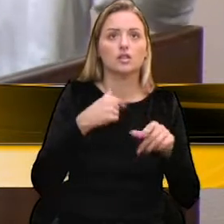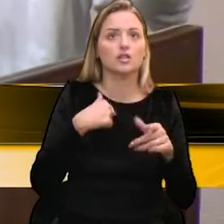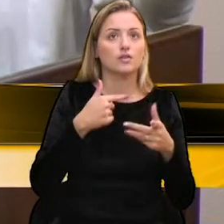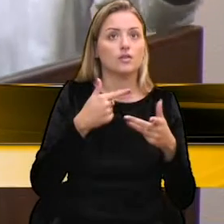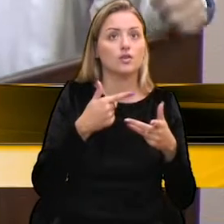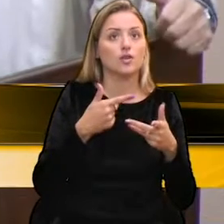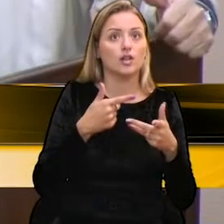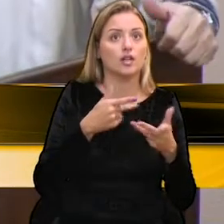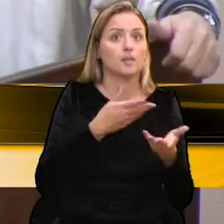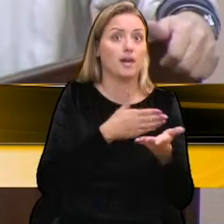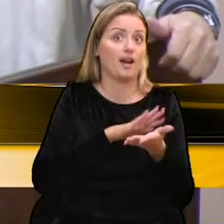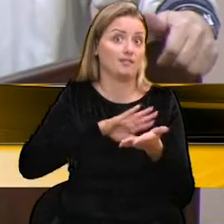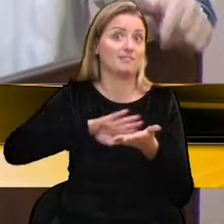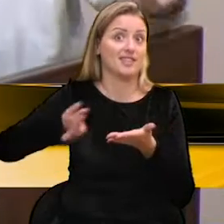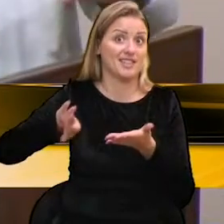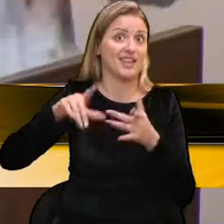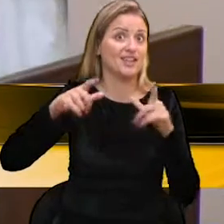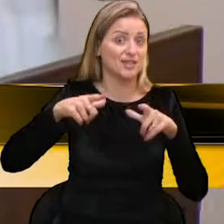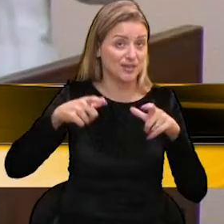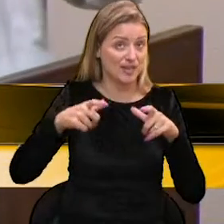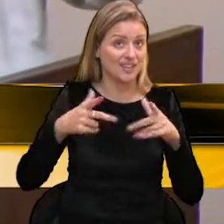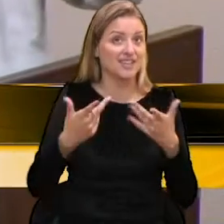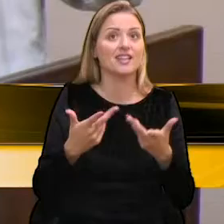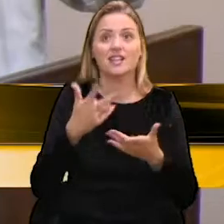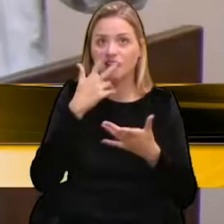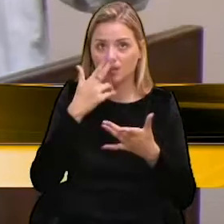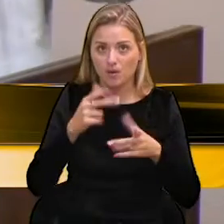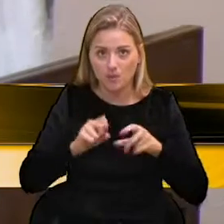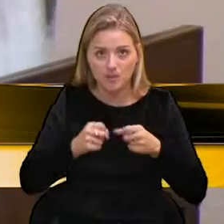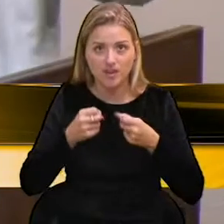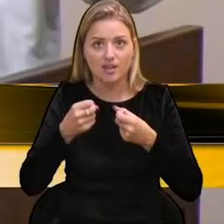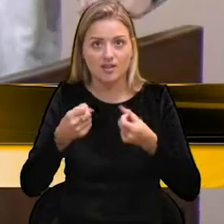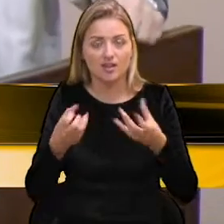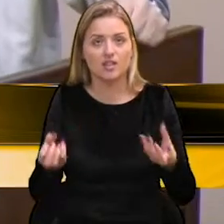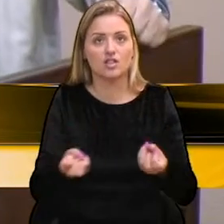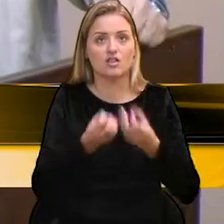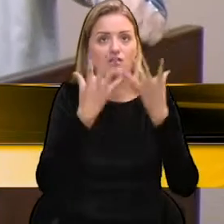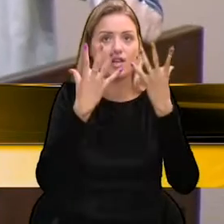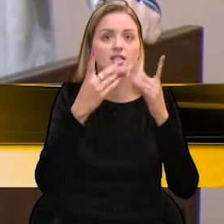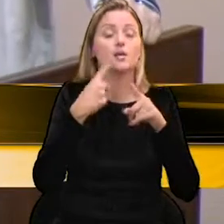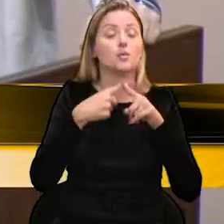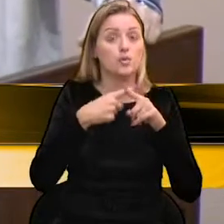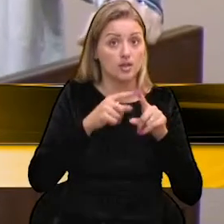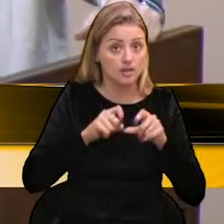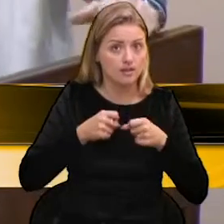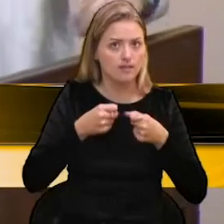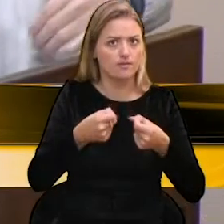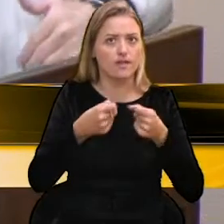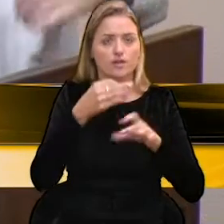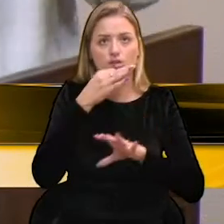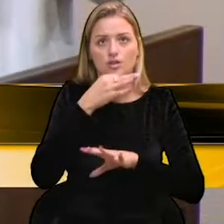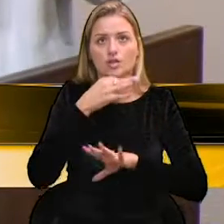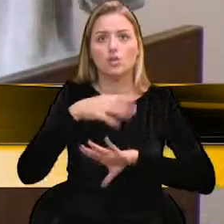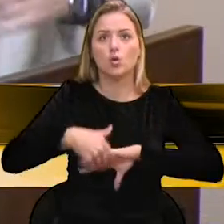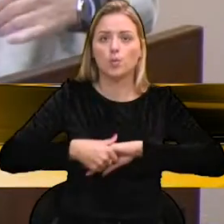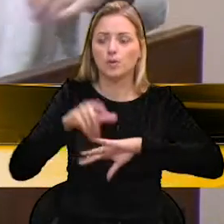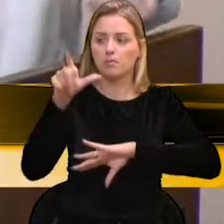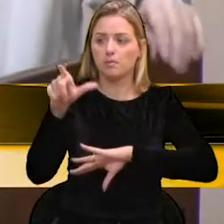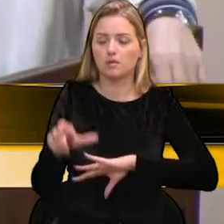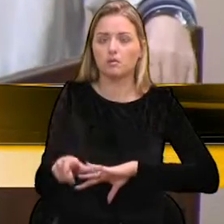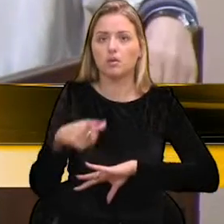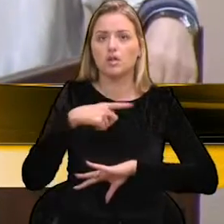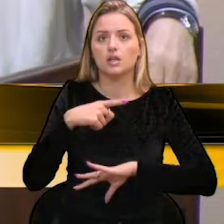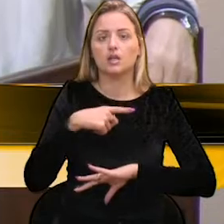de lá, né? E assim mesmo defende a festa, porque pensa em Caxias. Então, cumprimentos a esse tipo de homem que tem